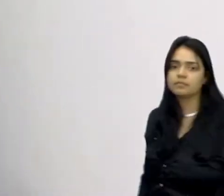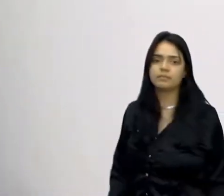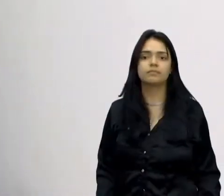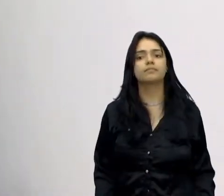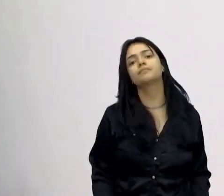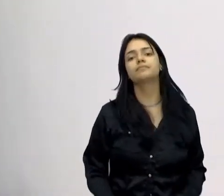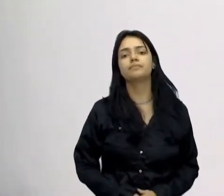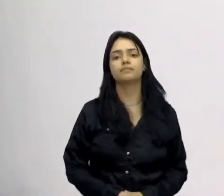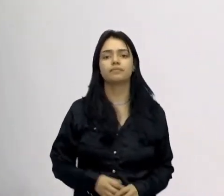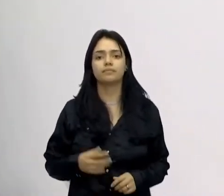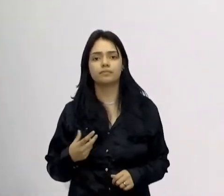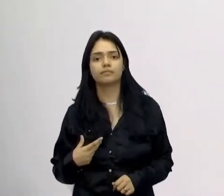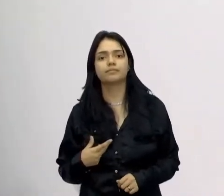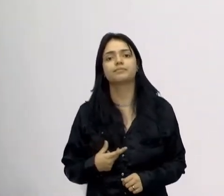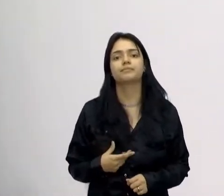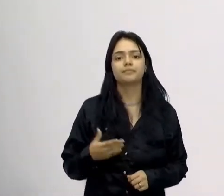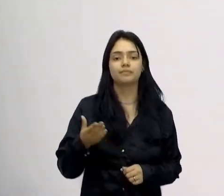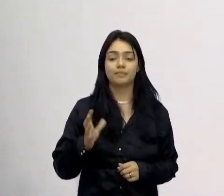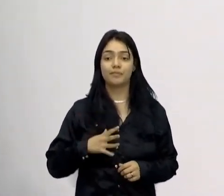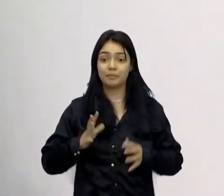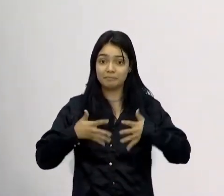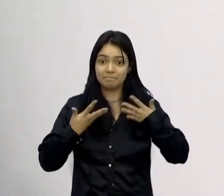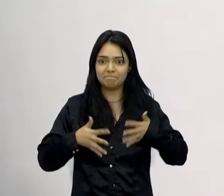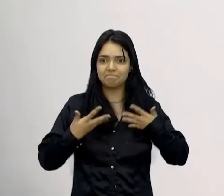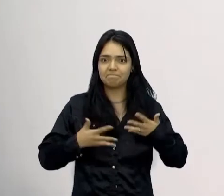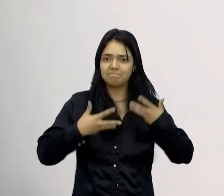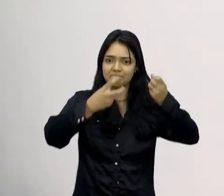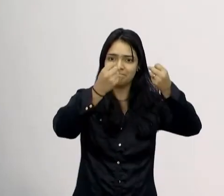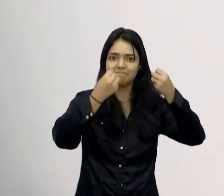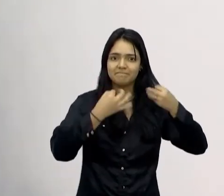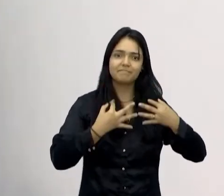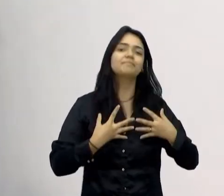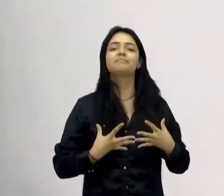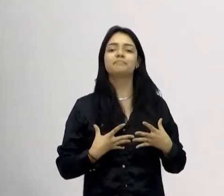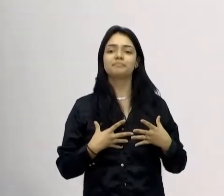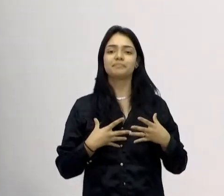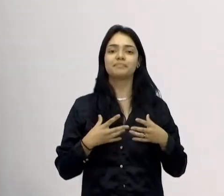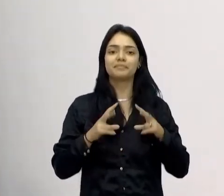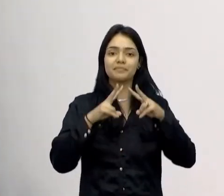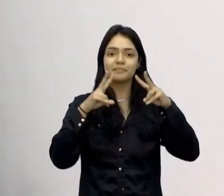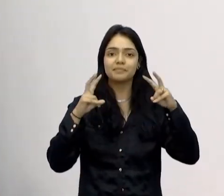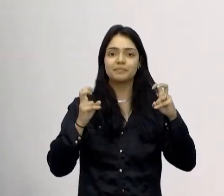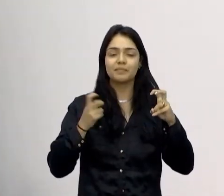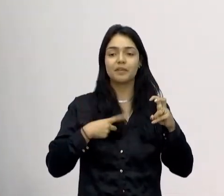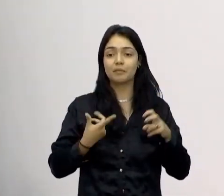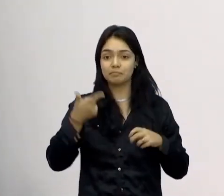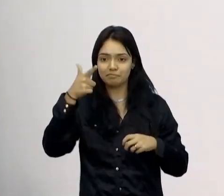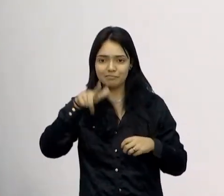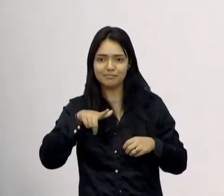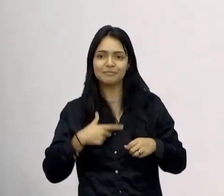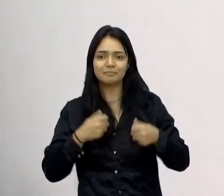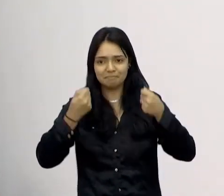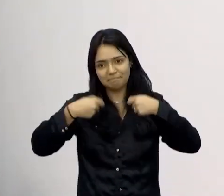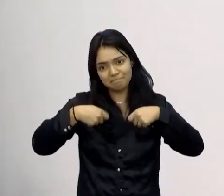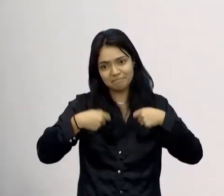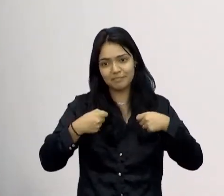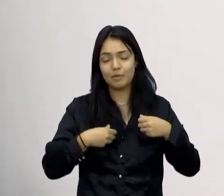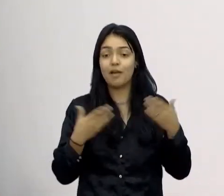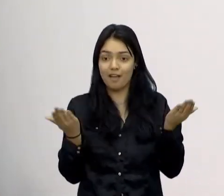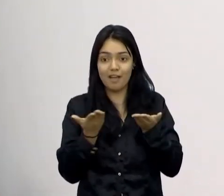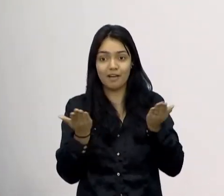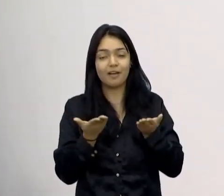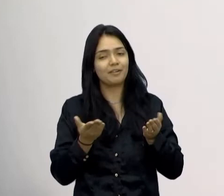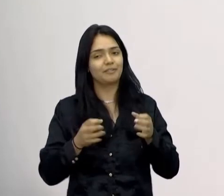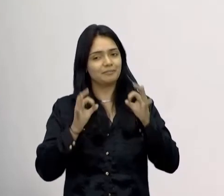da galáxia. Eu até me empolguei para poder falar um bordão aqui e a gente teve que fazer de novo, mas dessa vez a gente